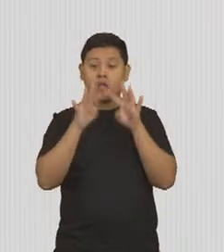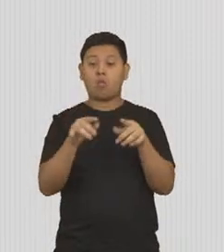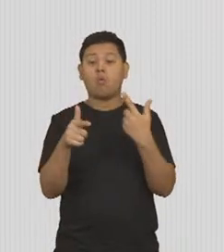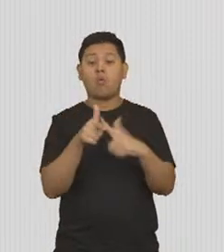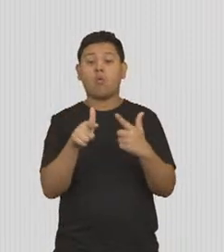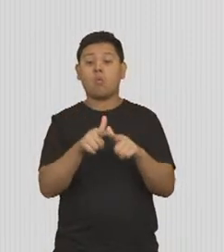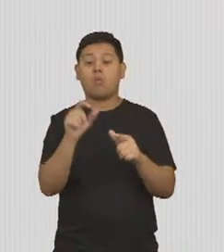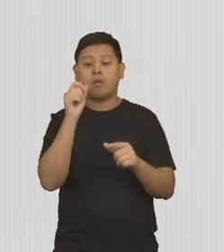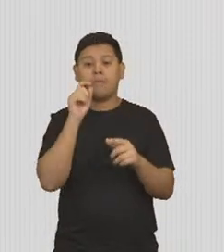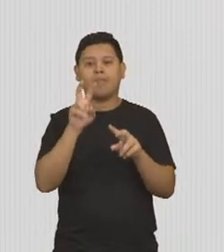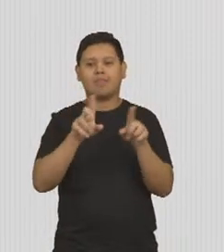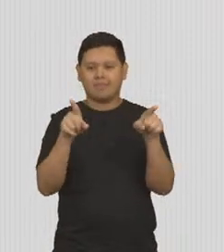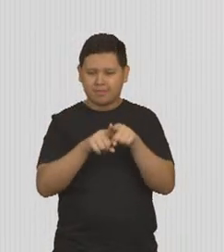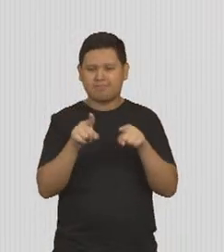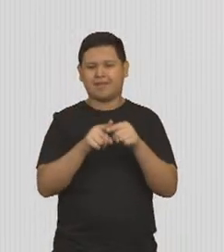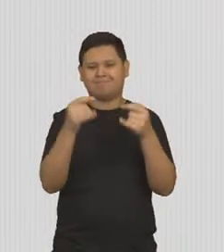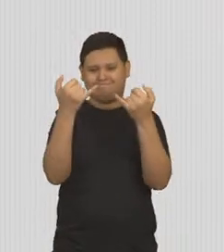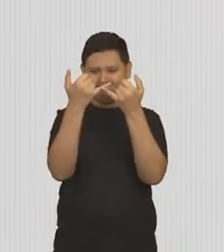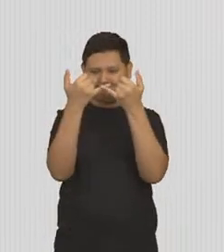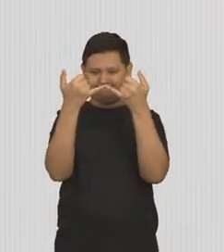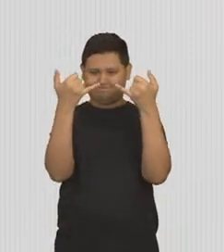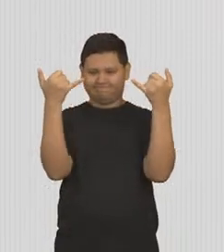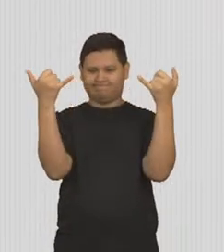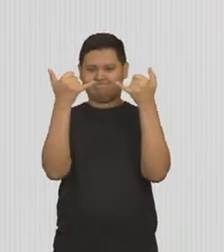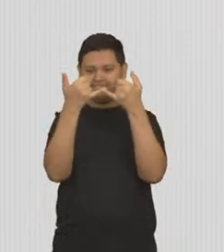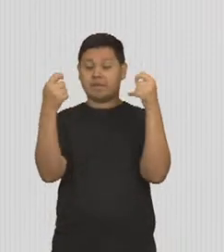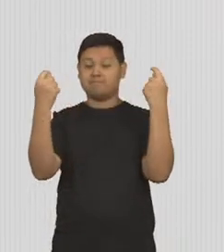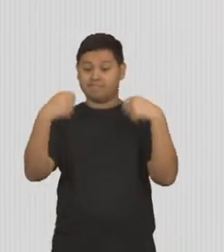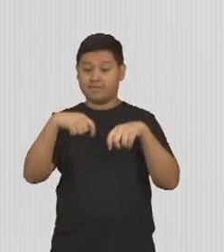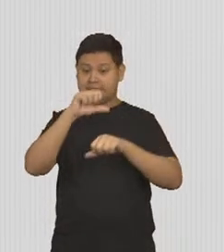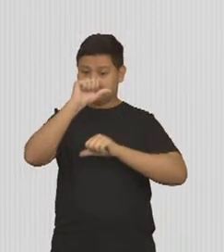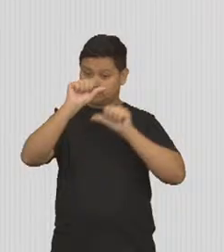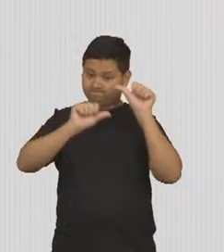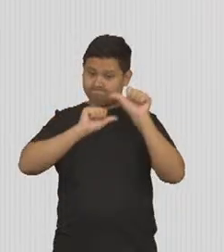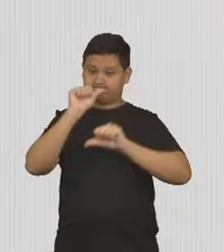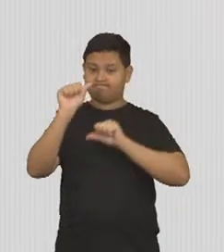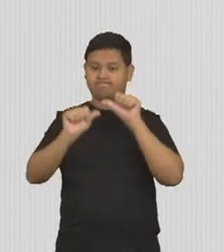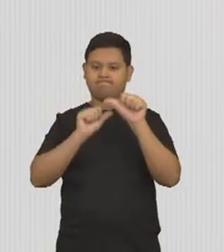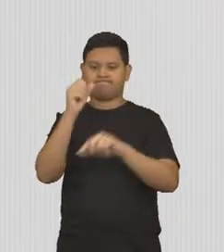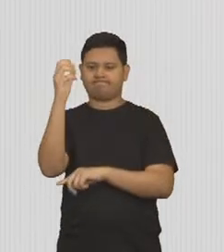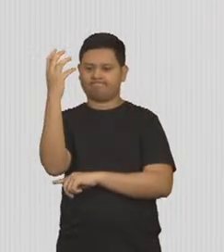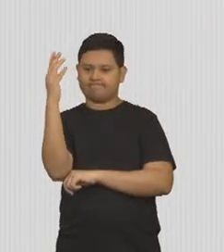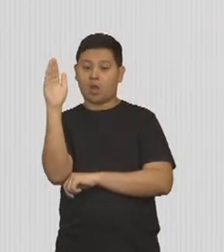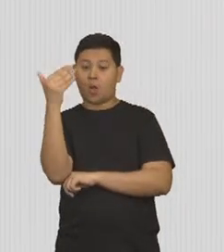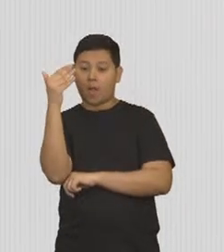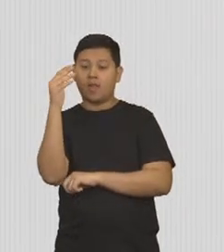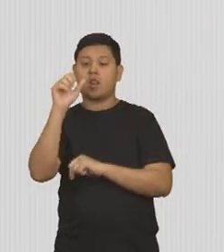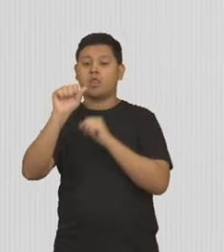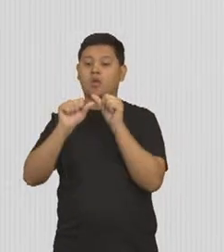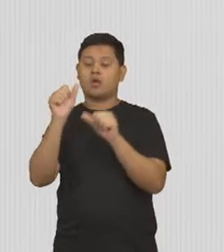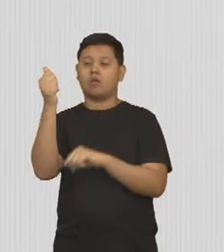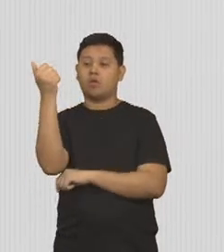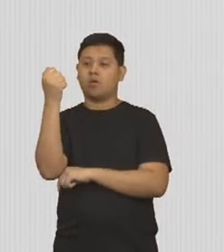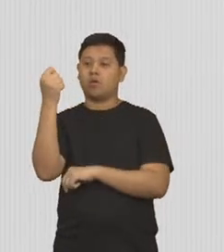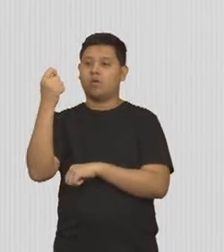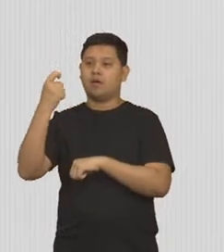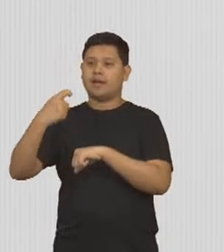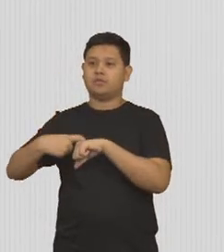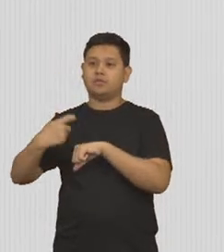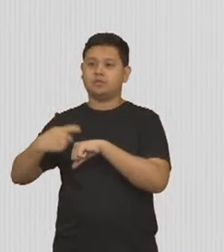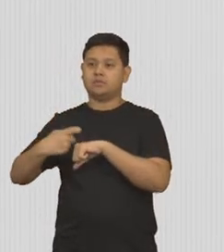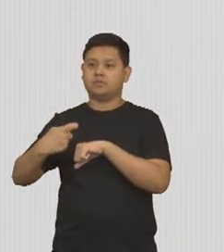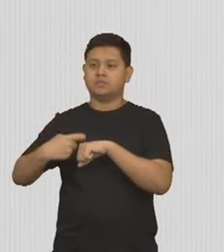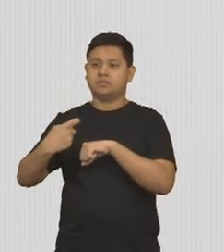problema está para a fiação elétrica que está sendo substituída, estão sendo substituídos postes de madeira por postes de concreto, mas aí